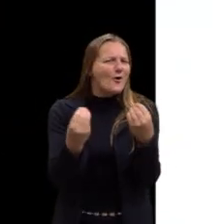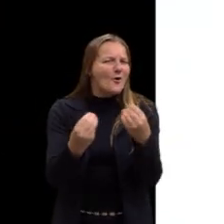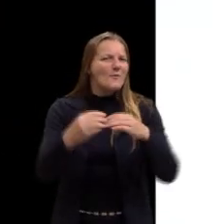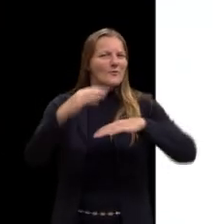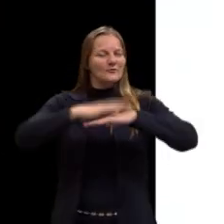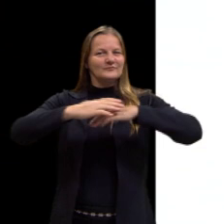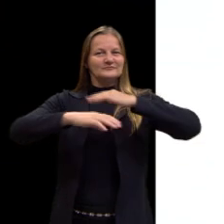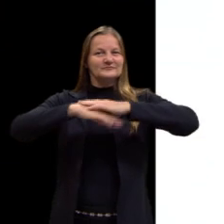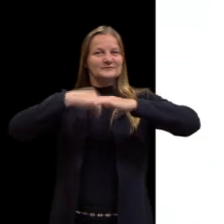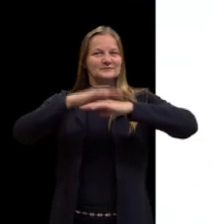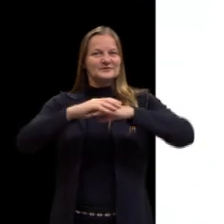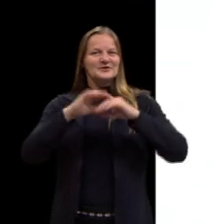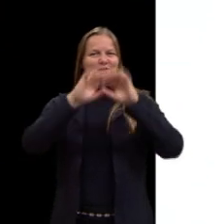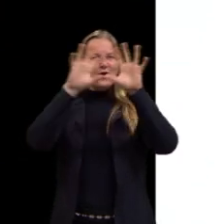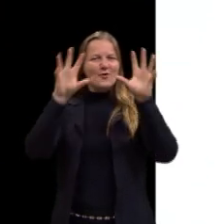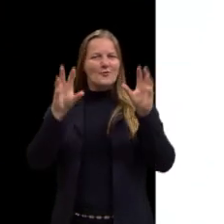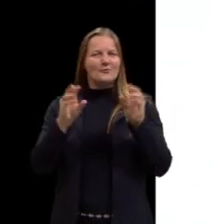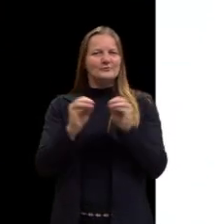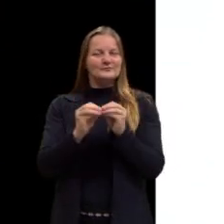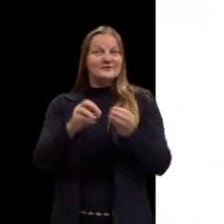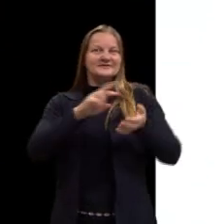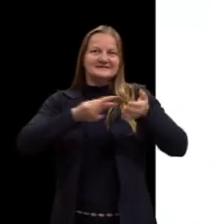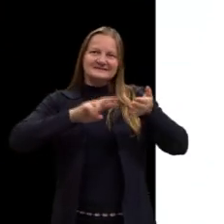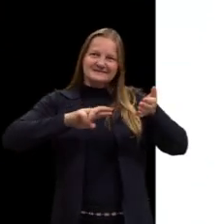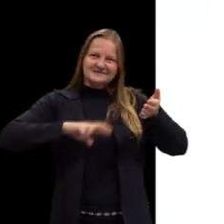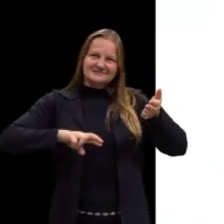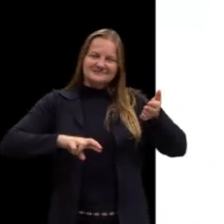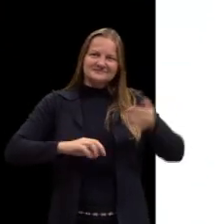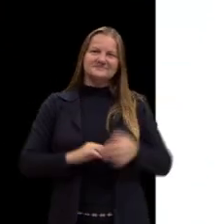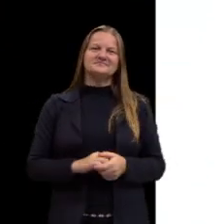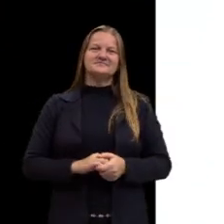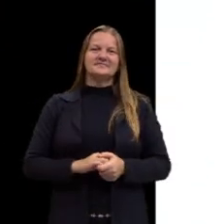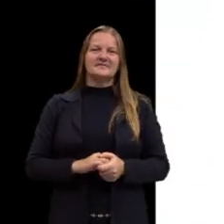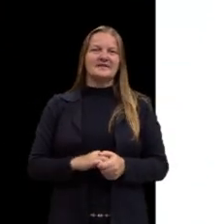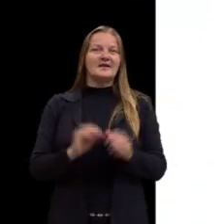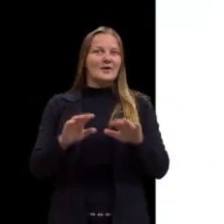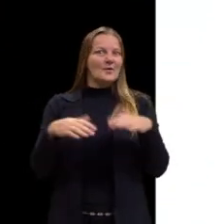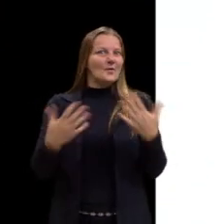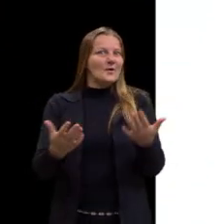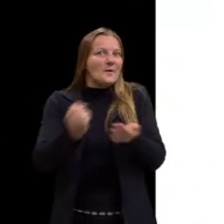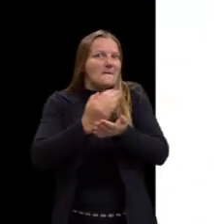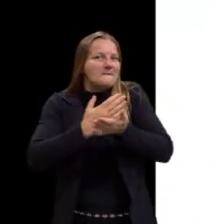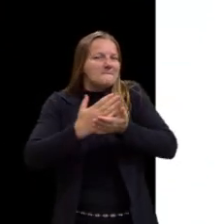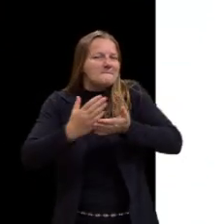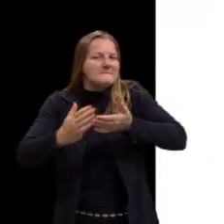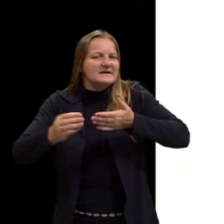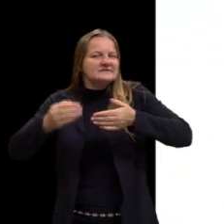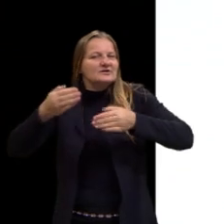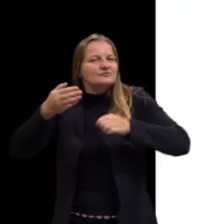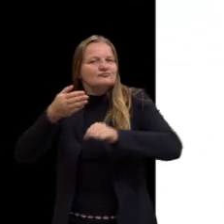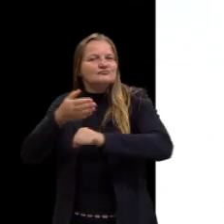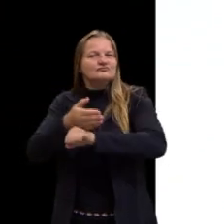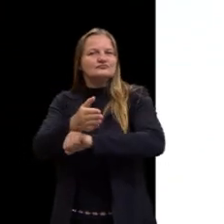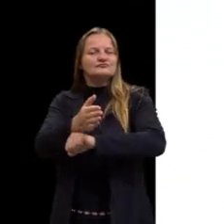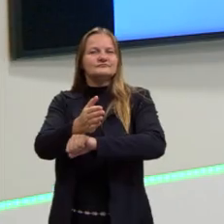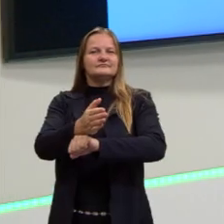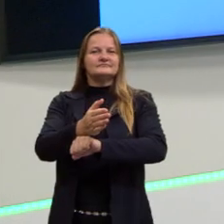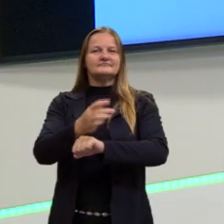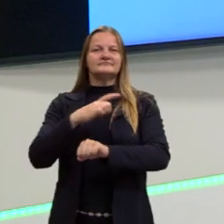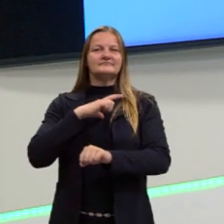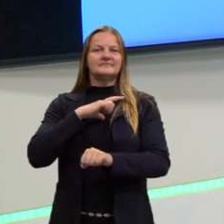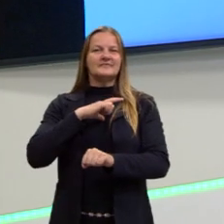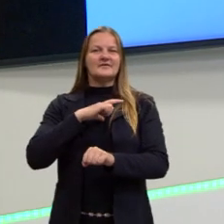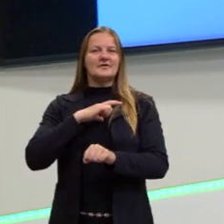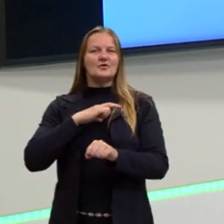construir a conclusão da redação bom então agora a gente começa a entrar nessa questão né